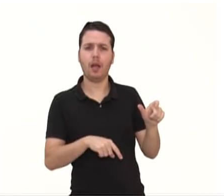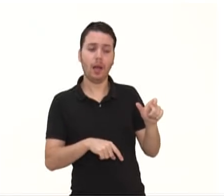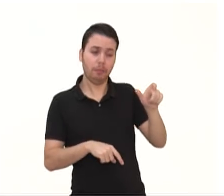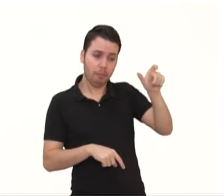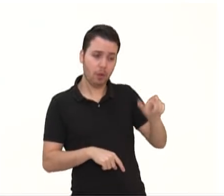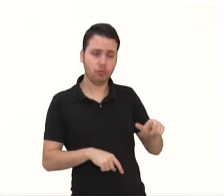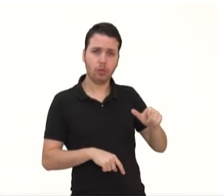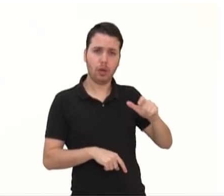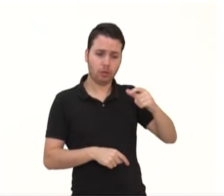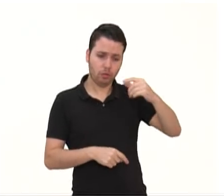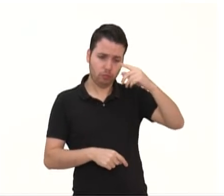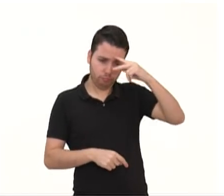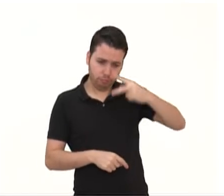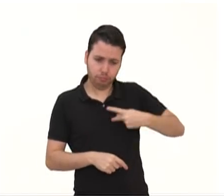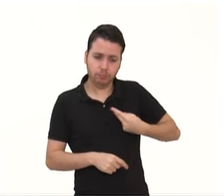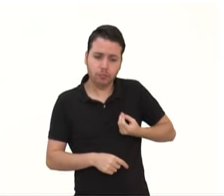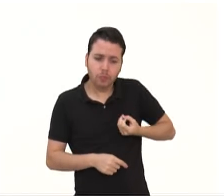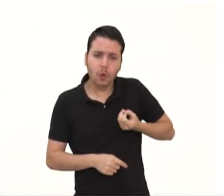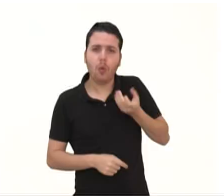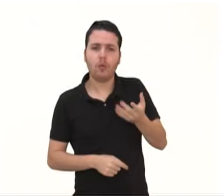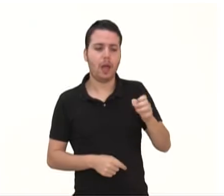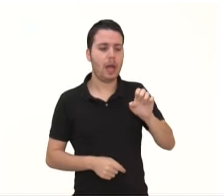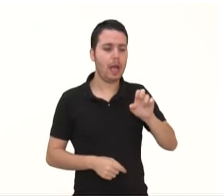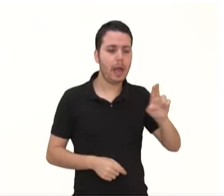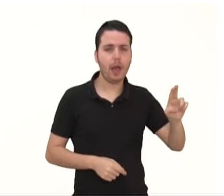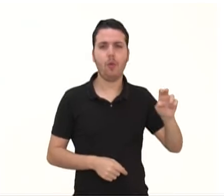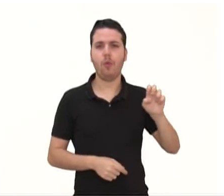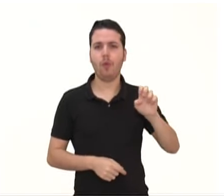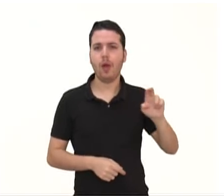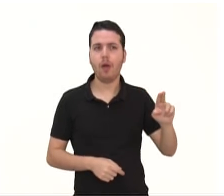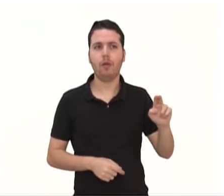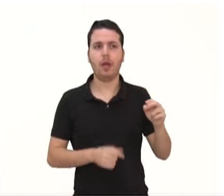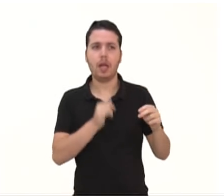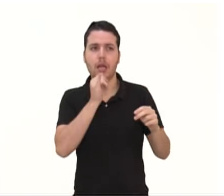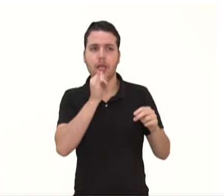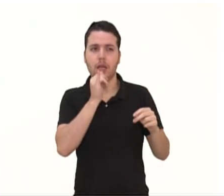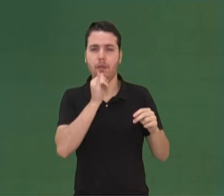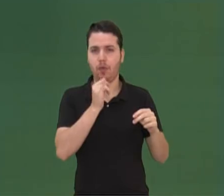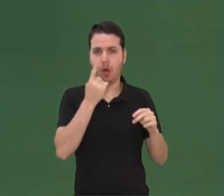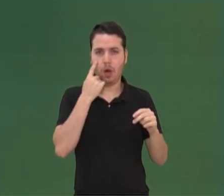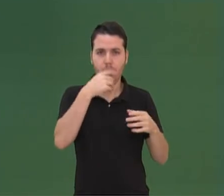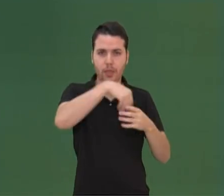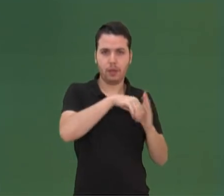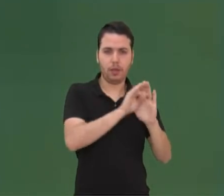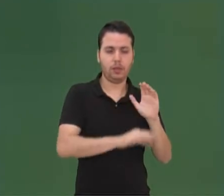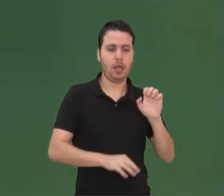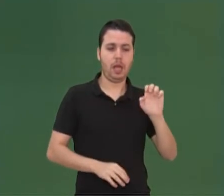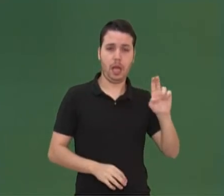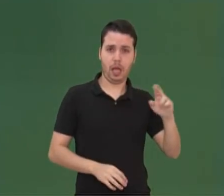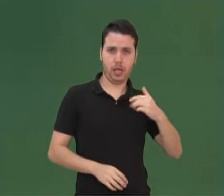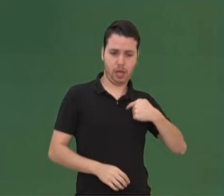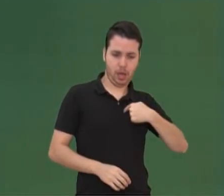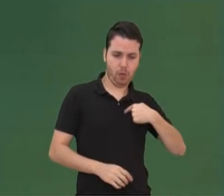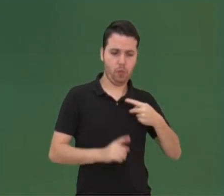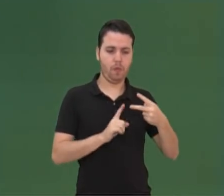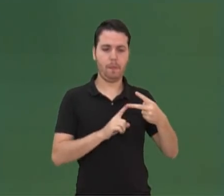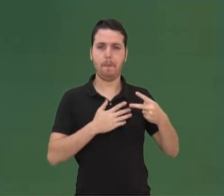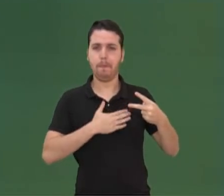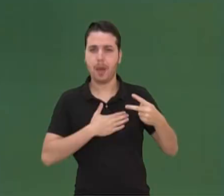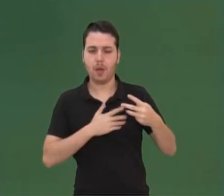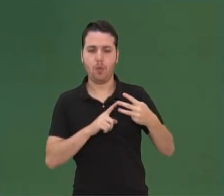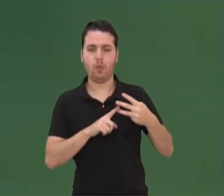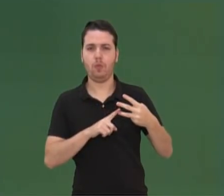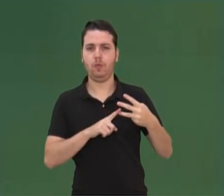própria história. Então, narração em primeira pessoa. Exemplo, lá no texto, meu, minha, nós.